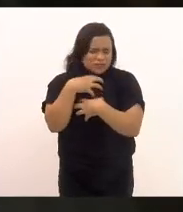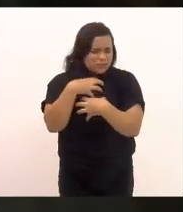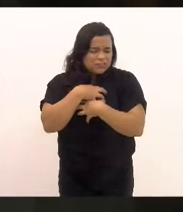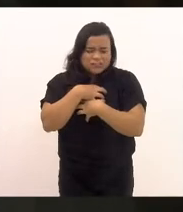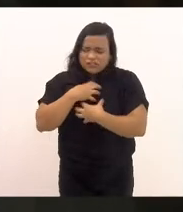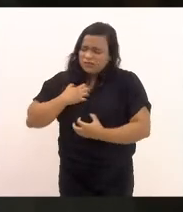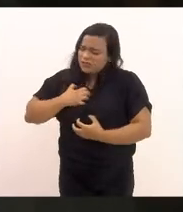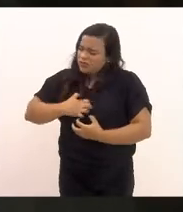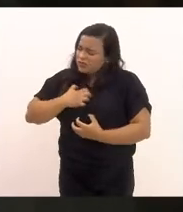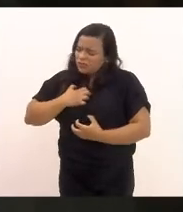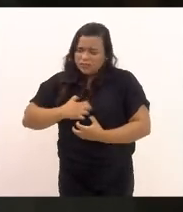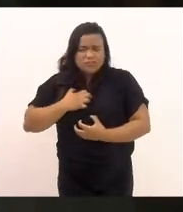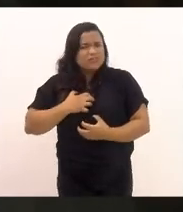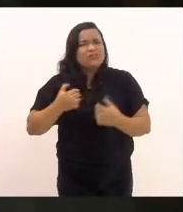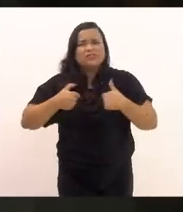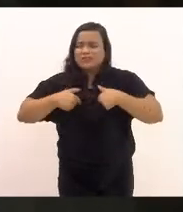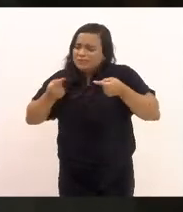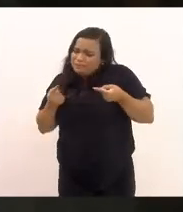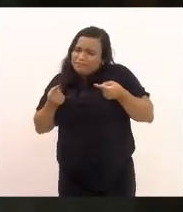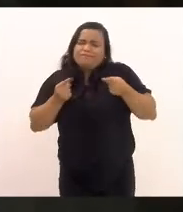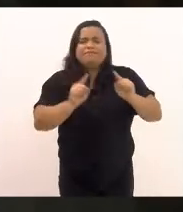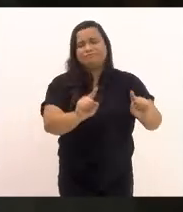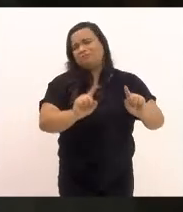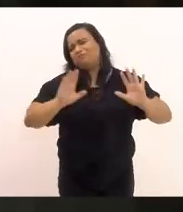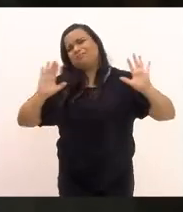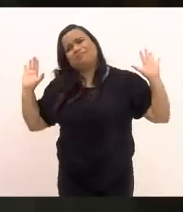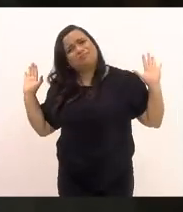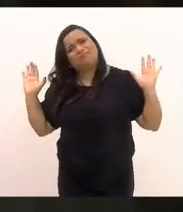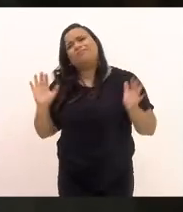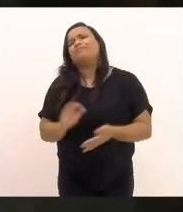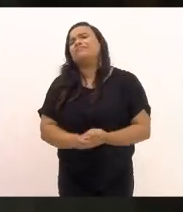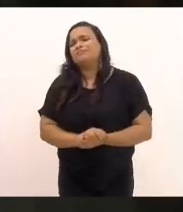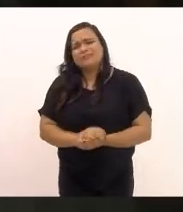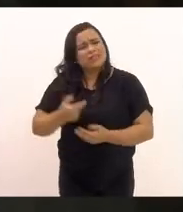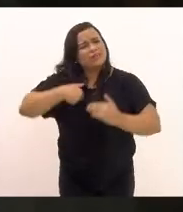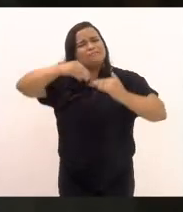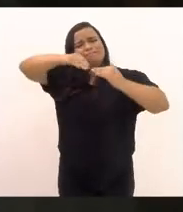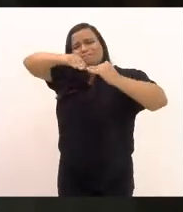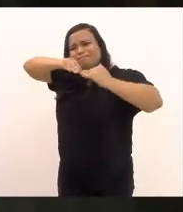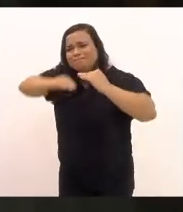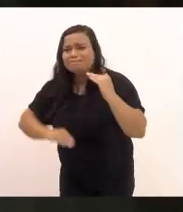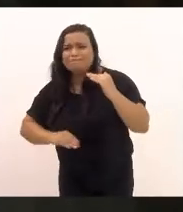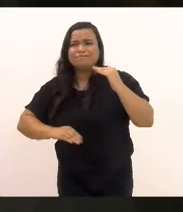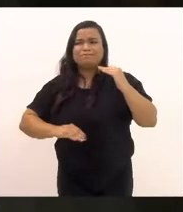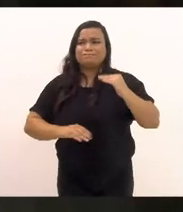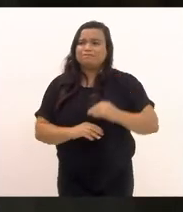o meu protesto, a minha discordância